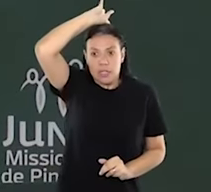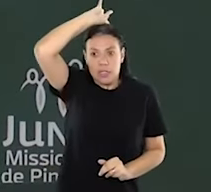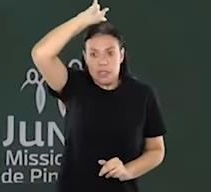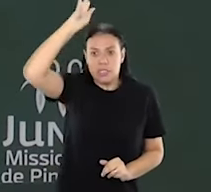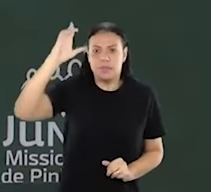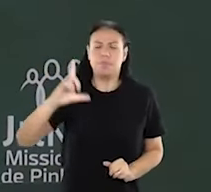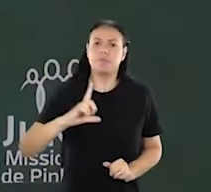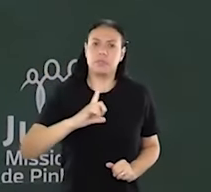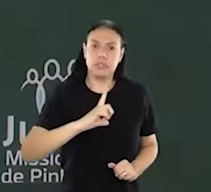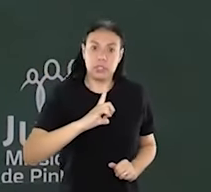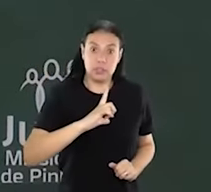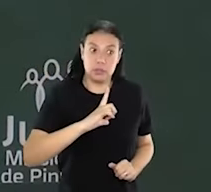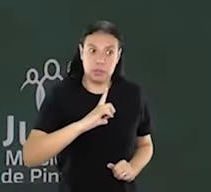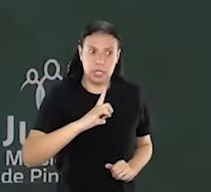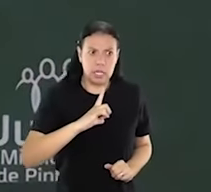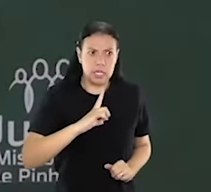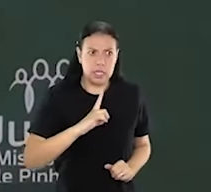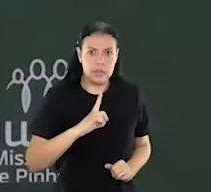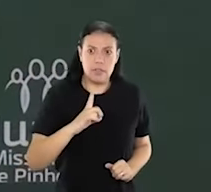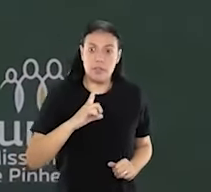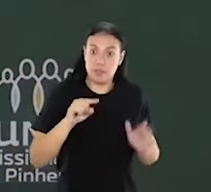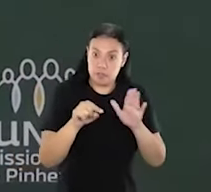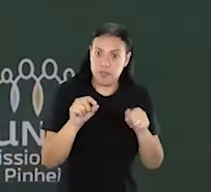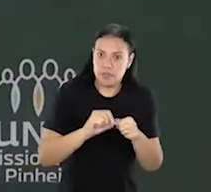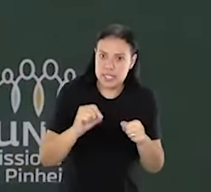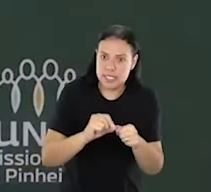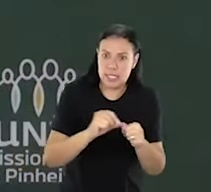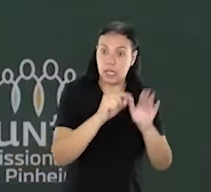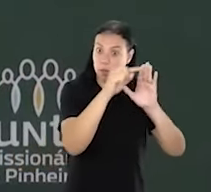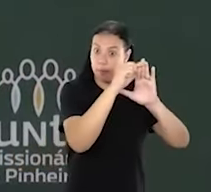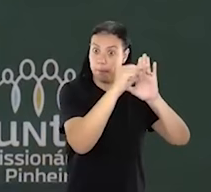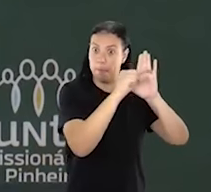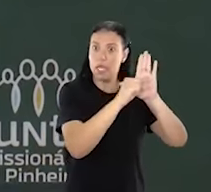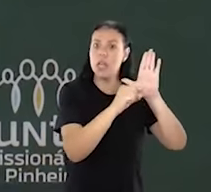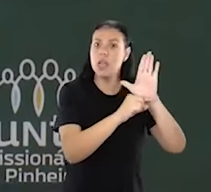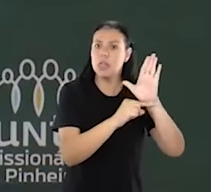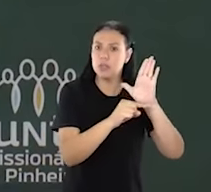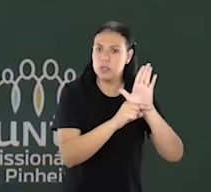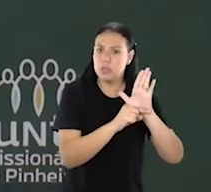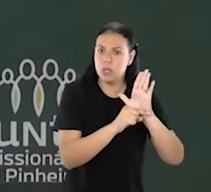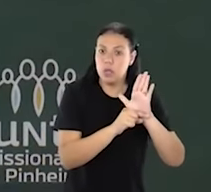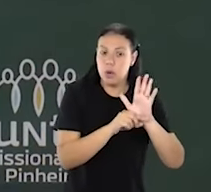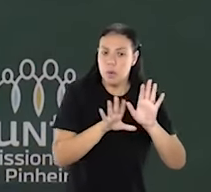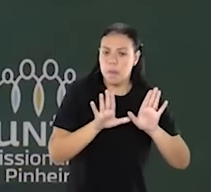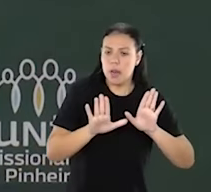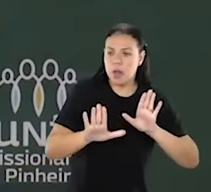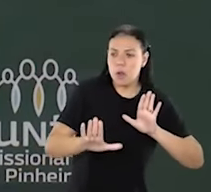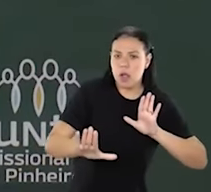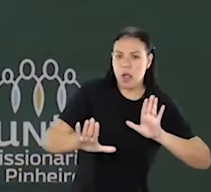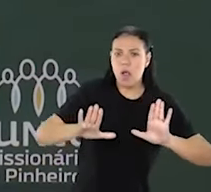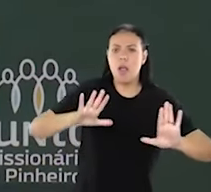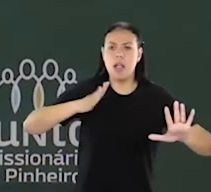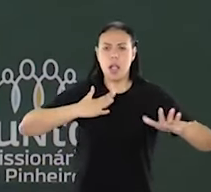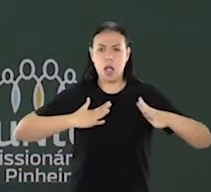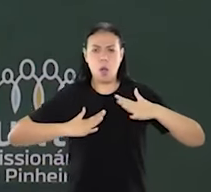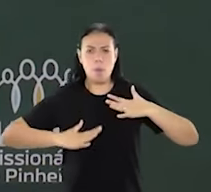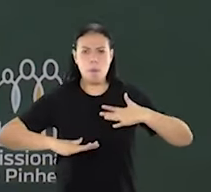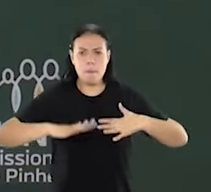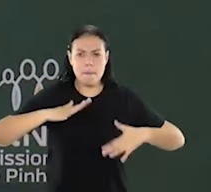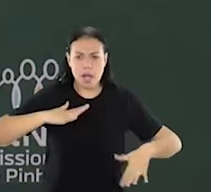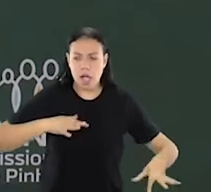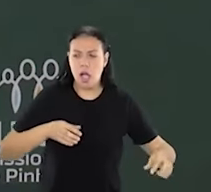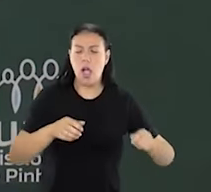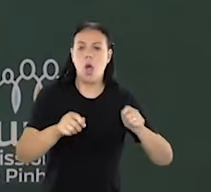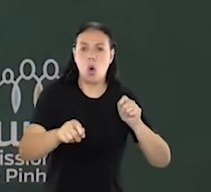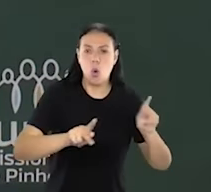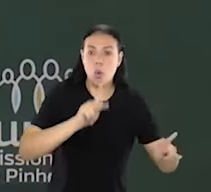providências para evitar qualquer transtorno ou agitação social. A ponto de